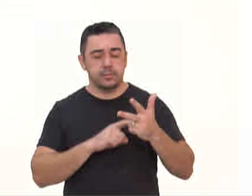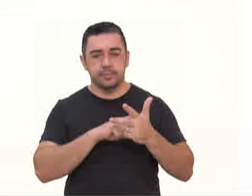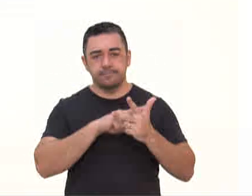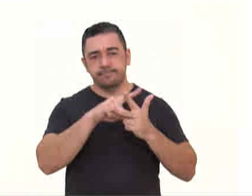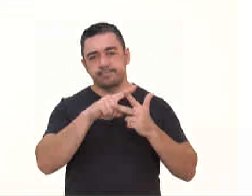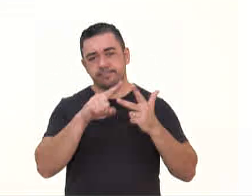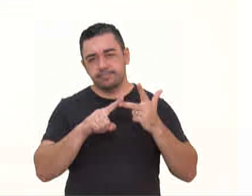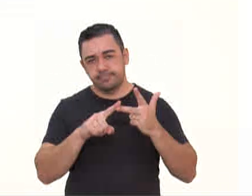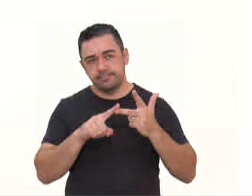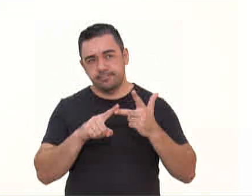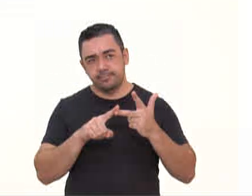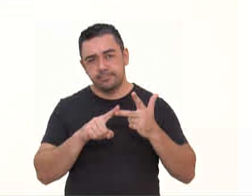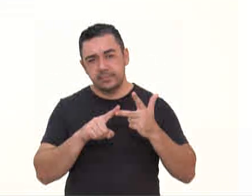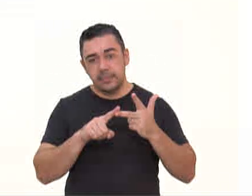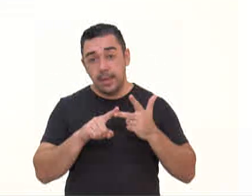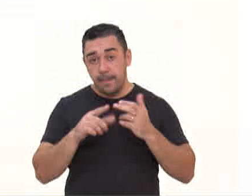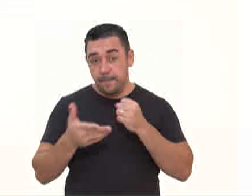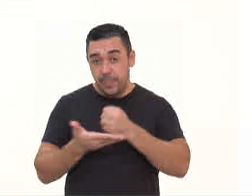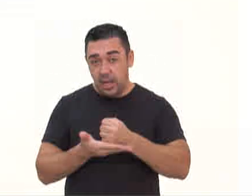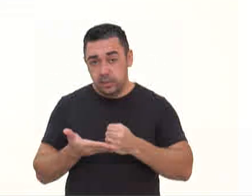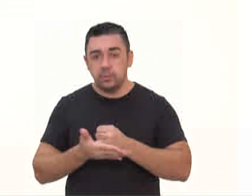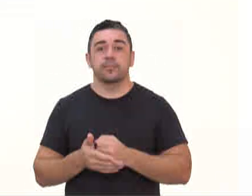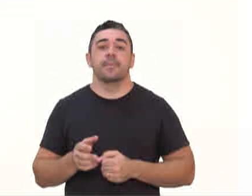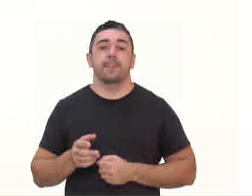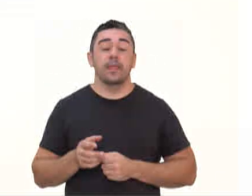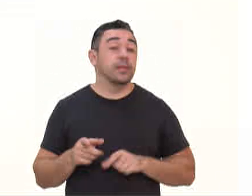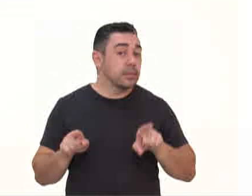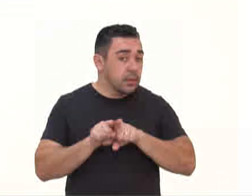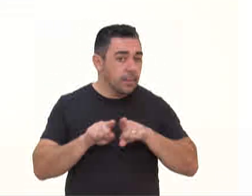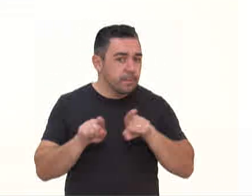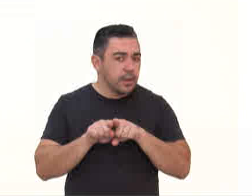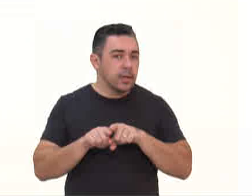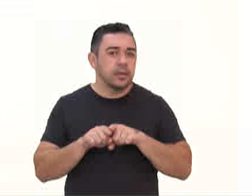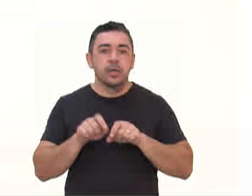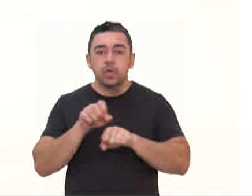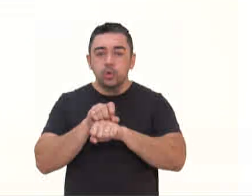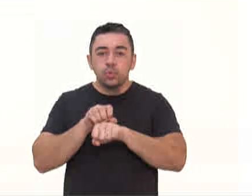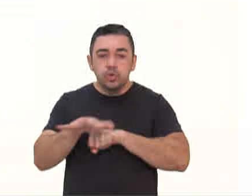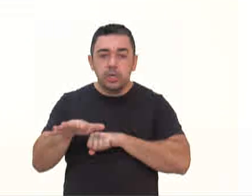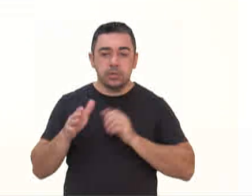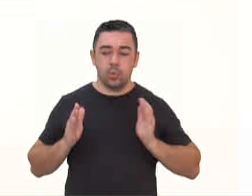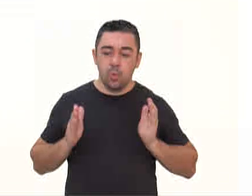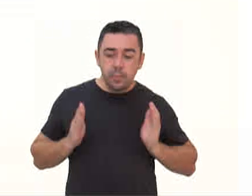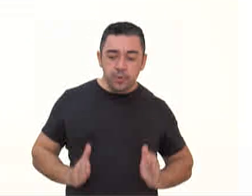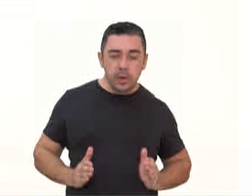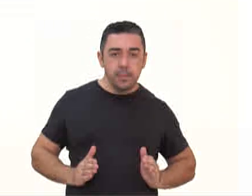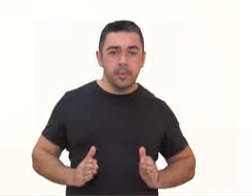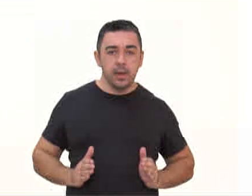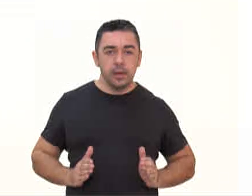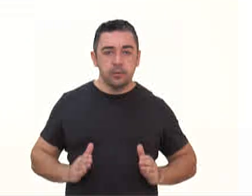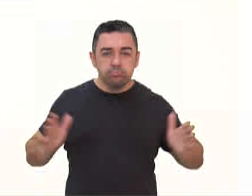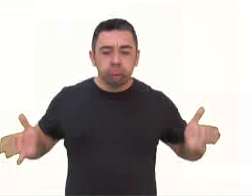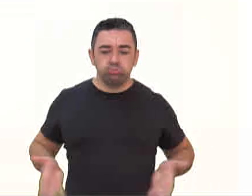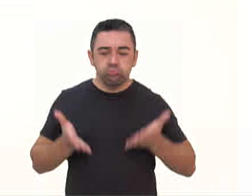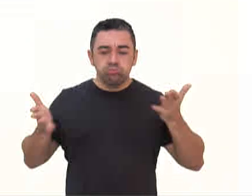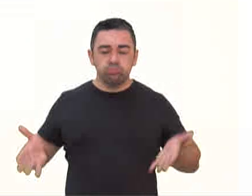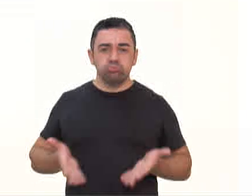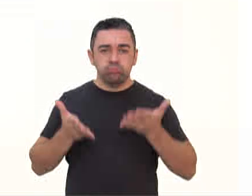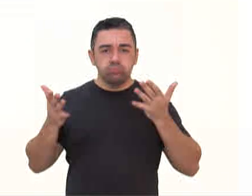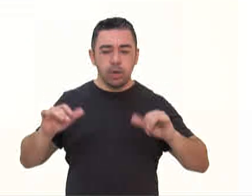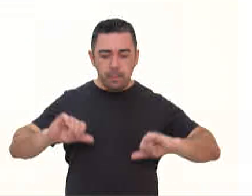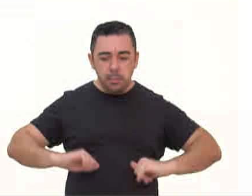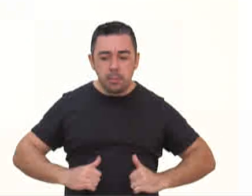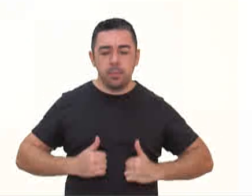3 denúncias, temas básicos. Ainda, sugestões de comportamentos estimulando a autoestima